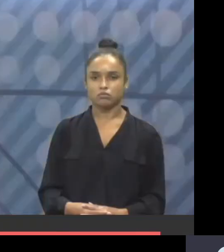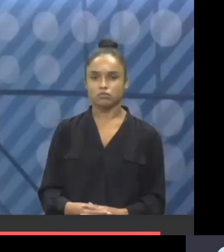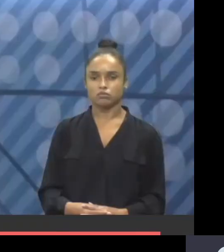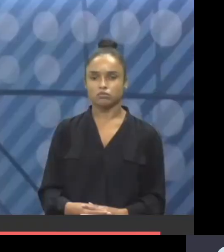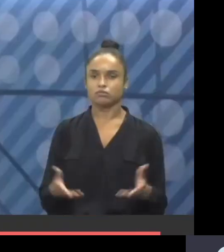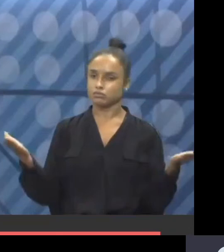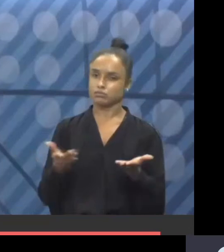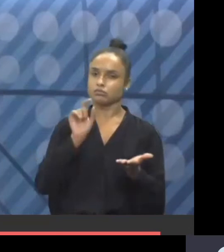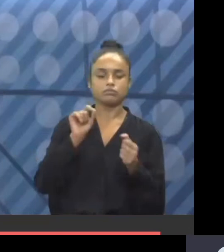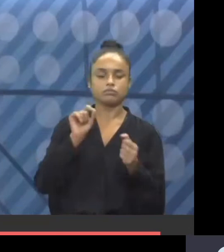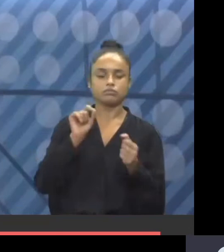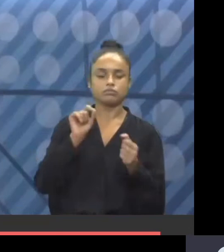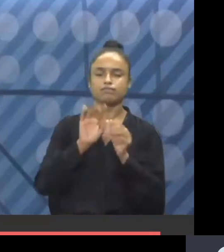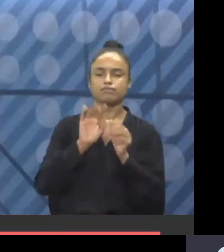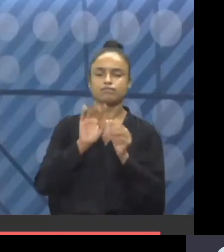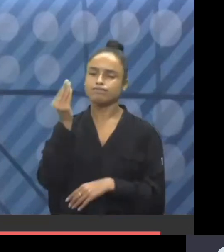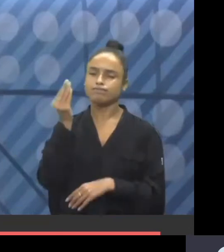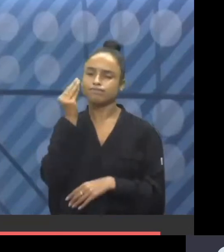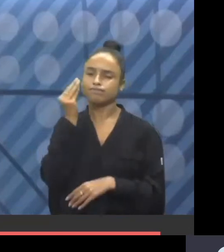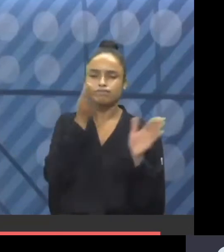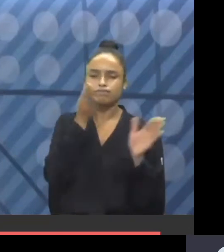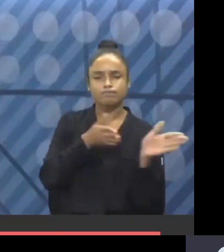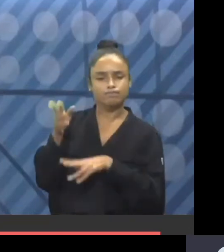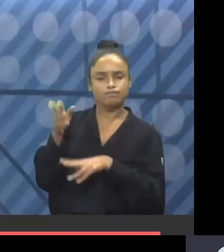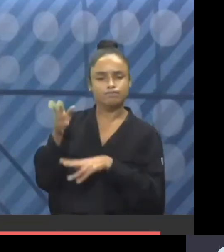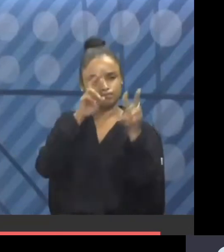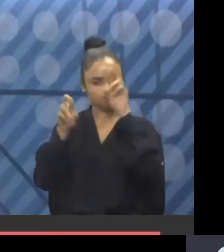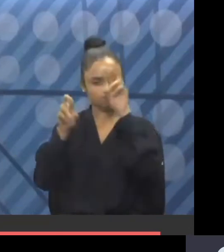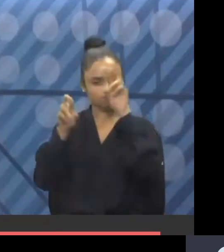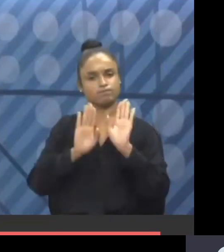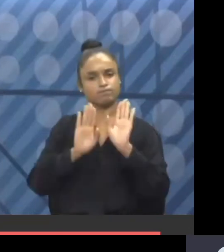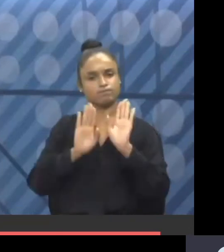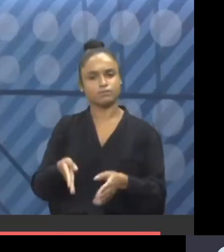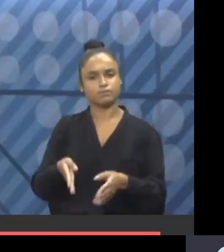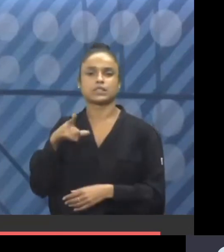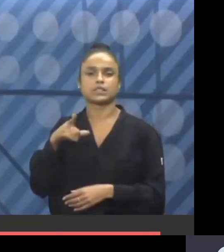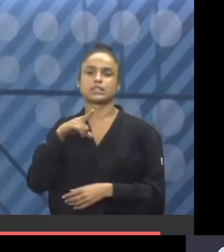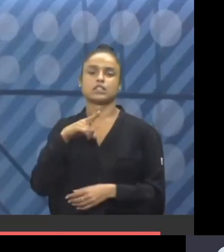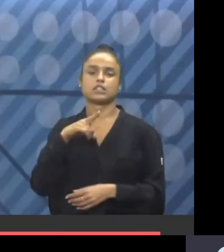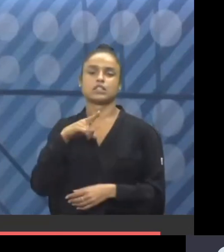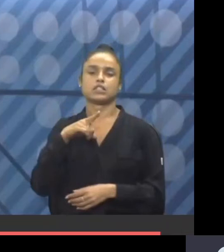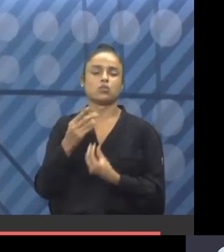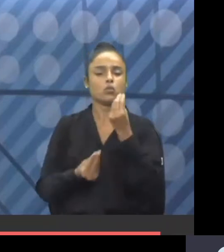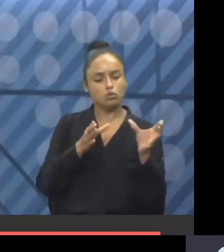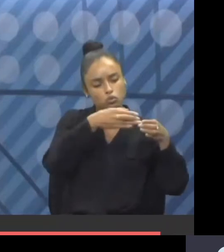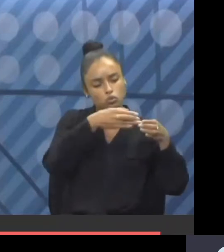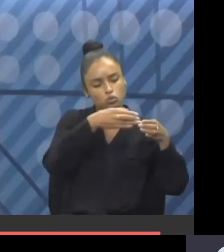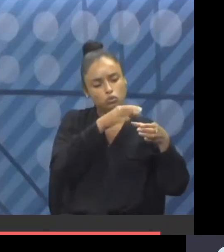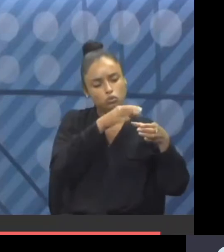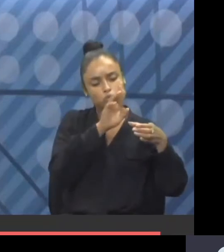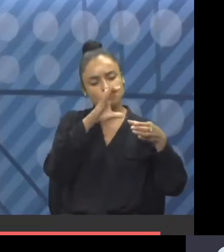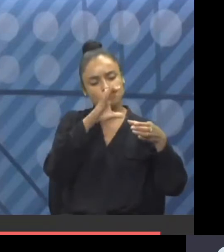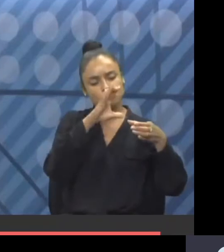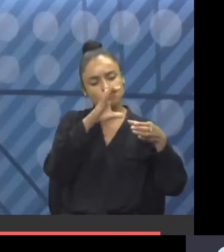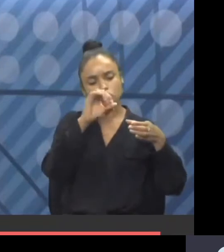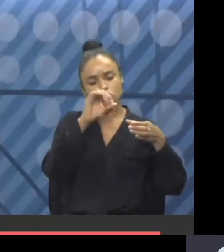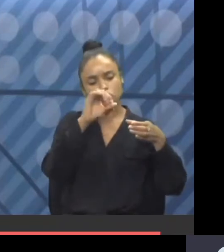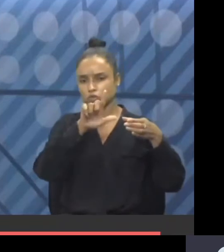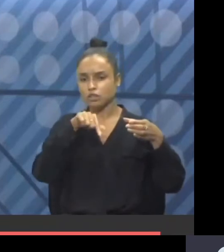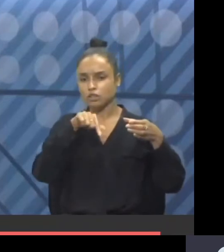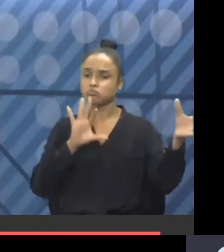Então, após a realização dos testes e com as observações, nós temos então a identificação dos grupos funcionais através